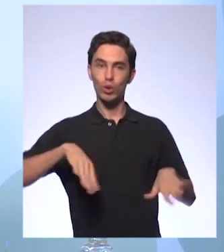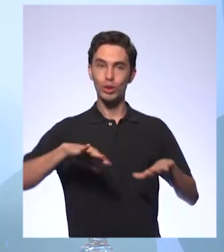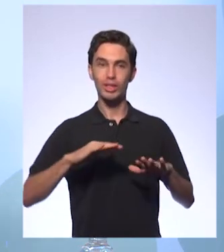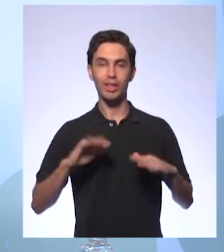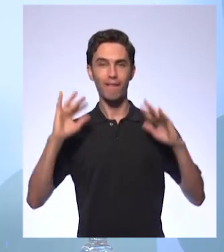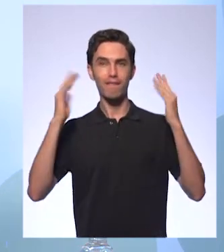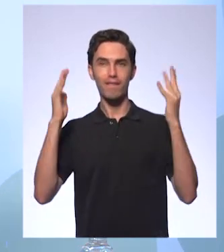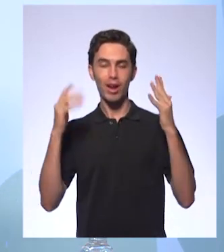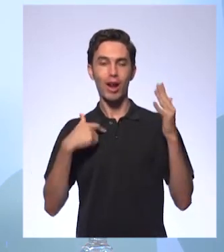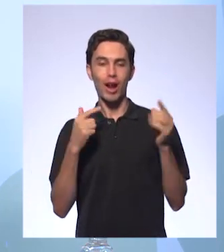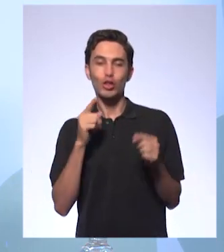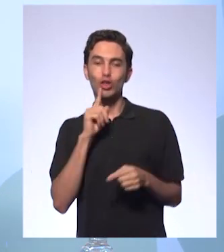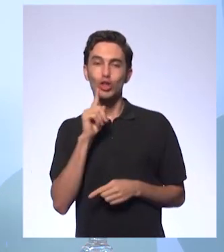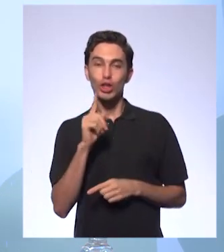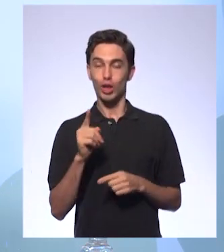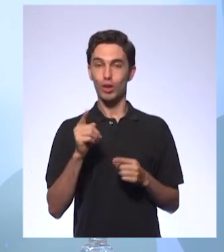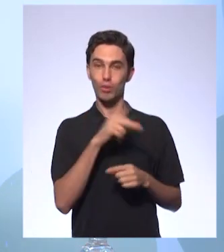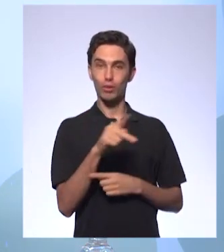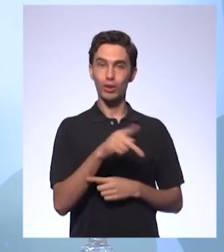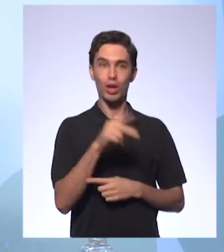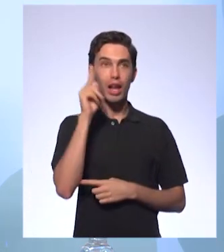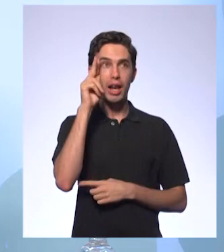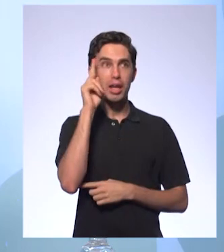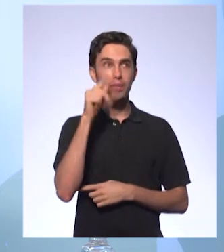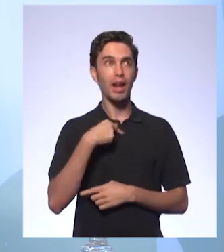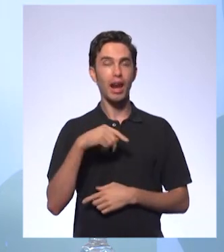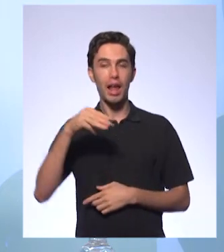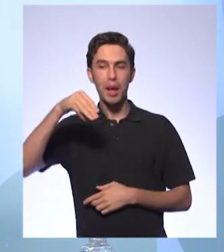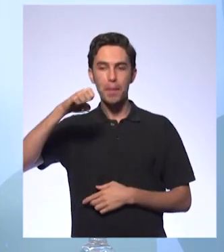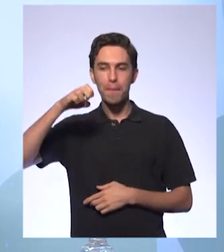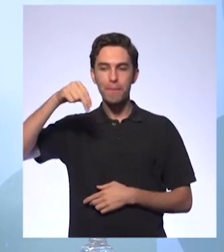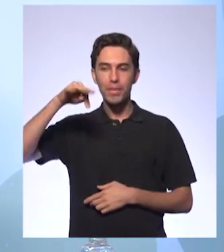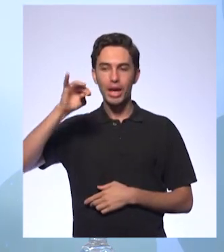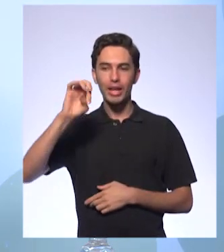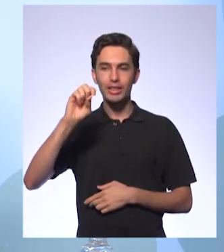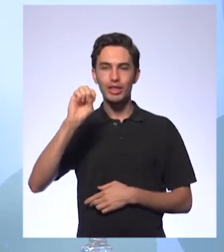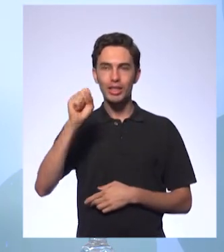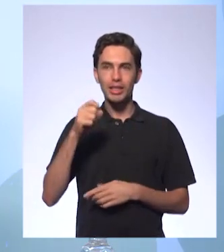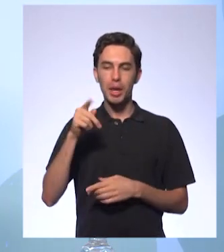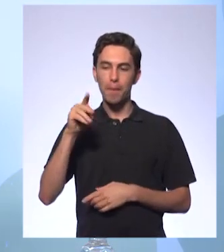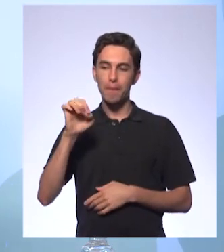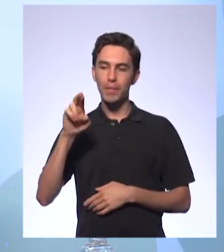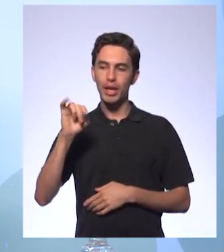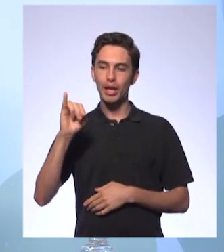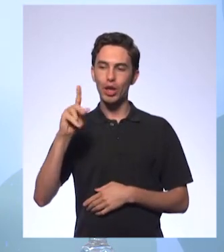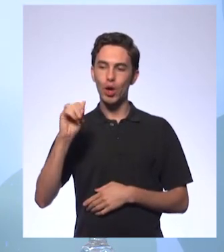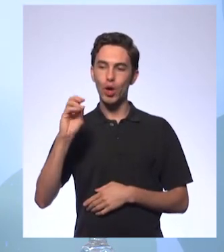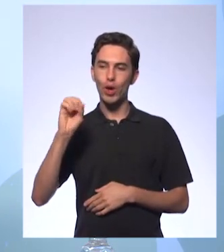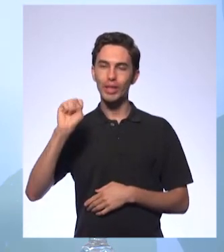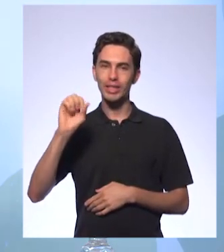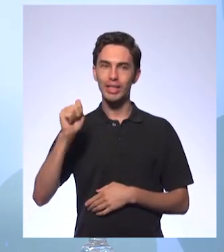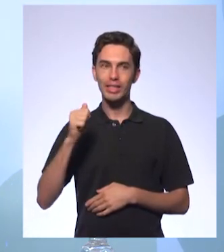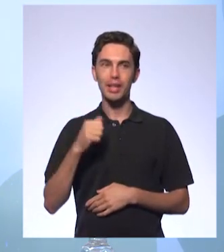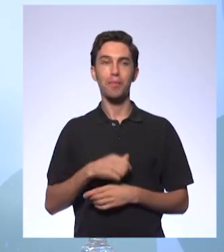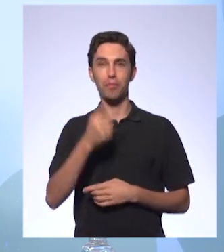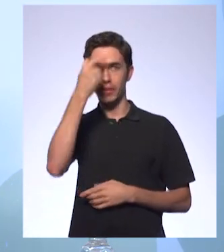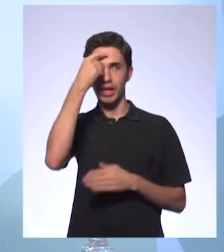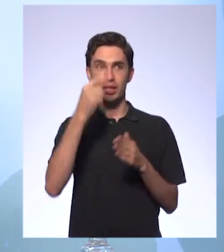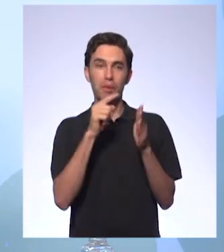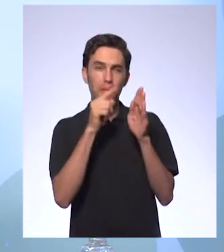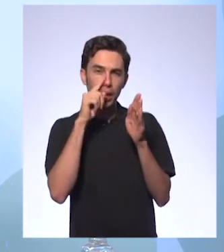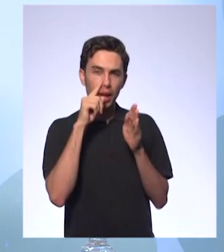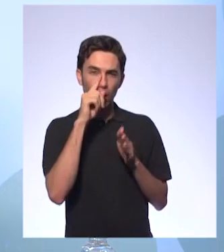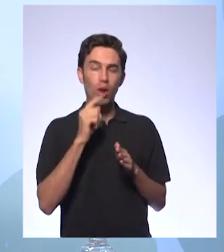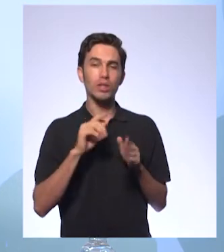seria legal rever Mentes Perigosas, Ao Mestre com Carinho, Escritores da Liberdade, em todos esses professores,